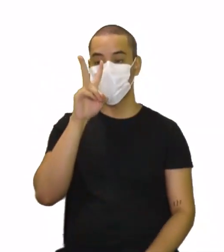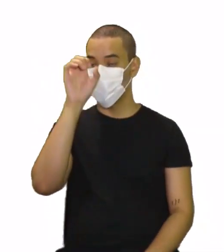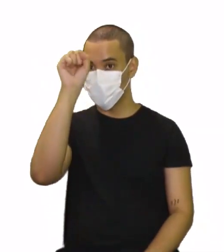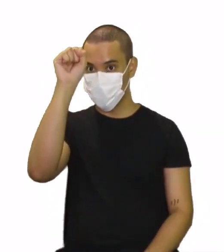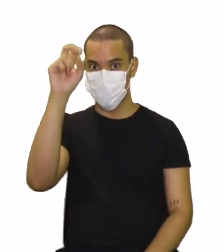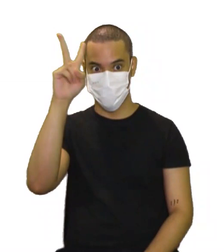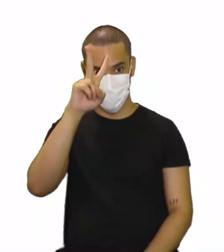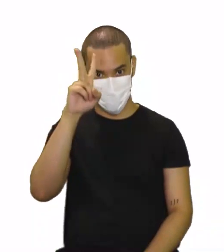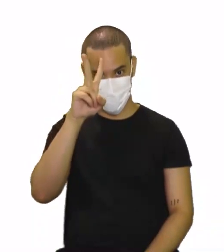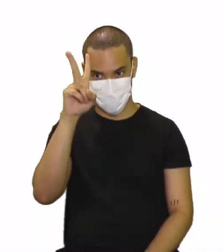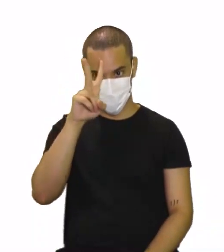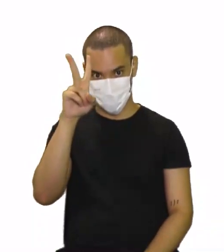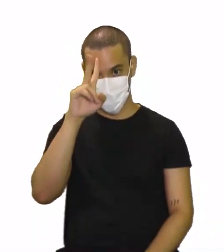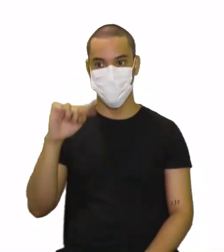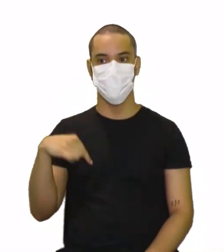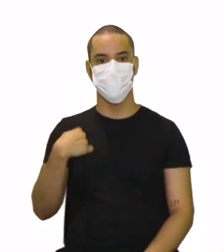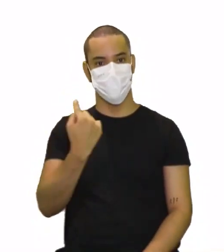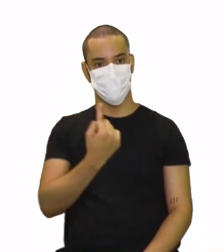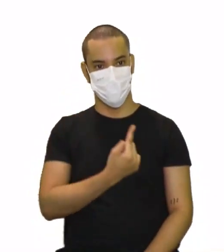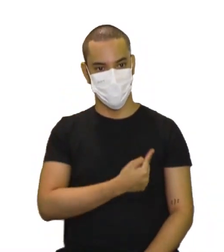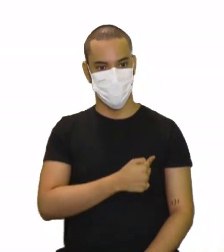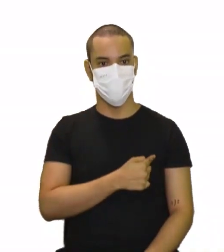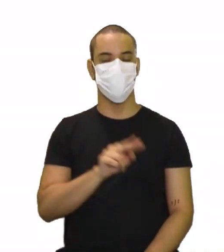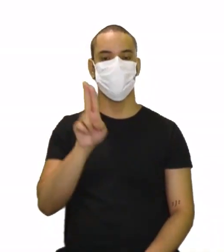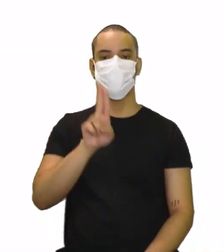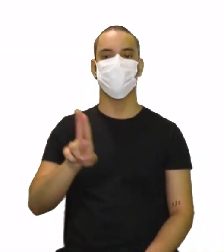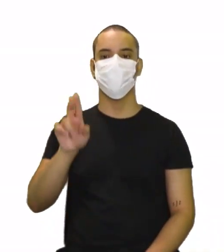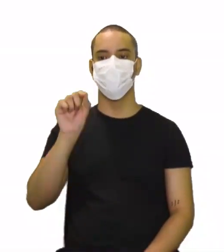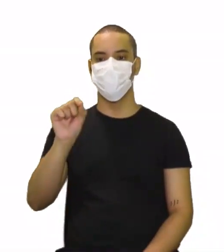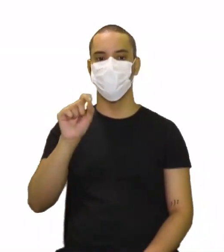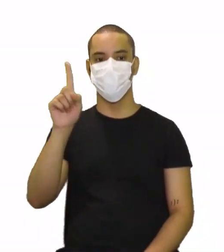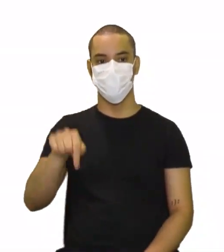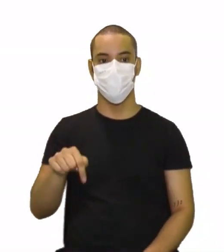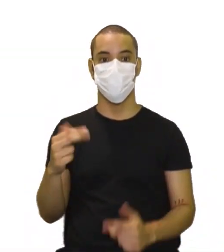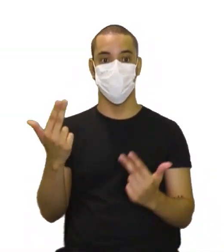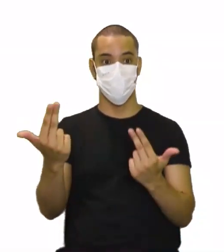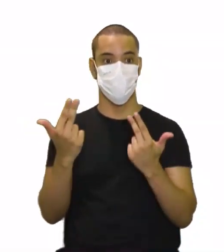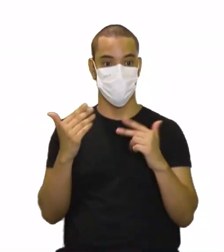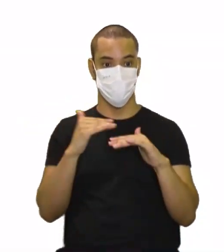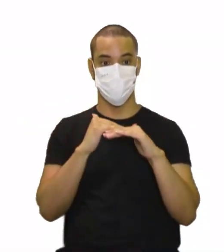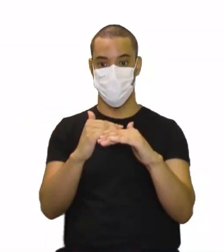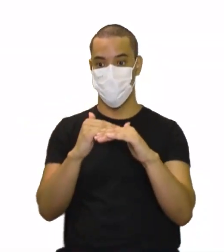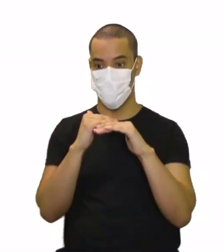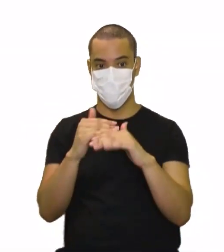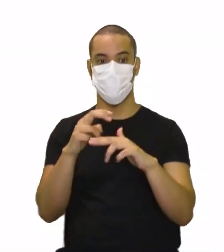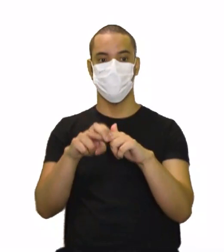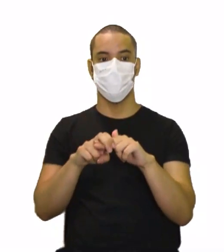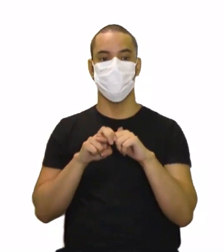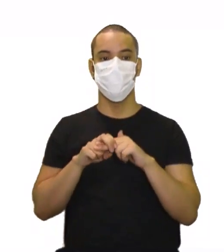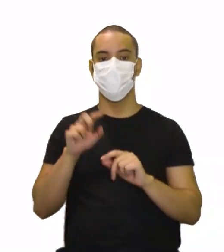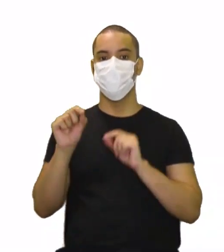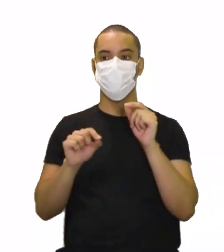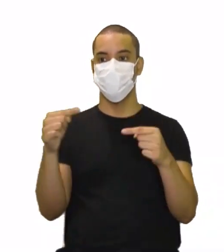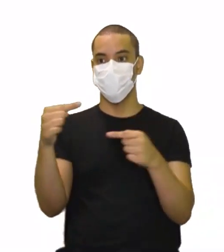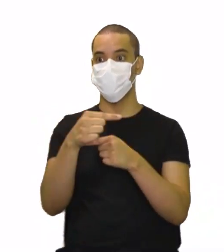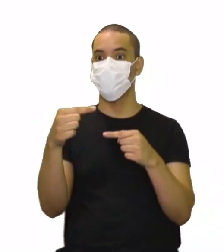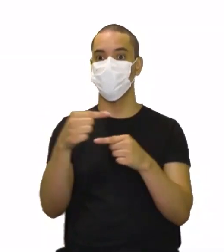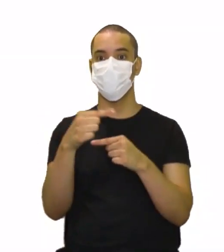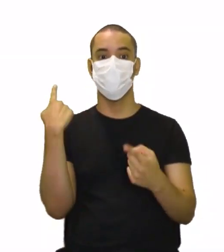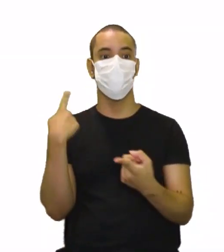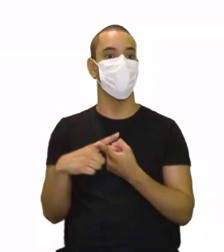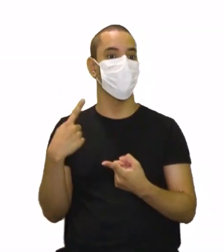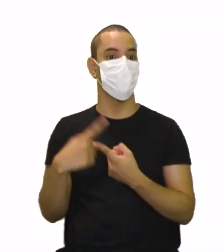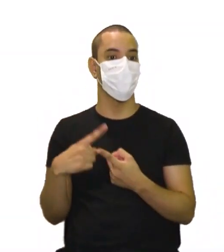esse campo magnético, nós estamos considerando o quê? Ele é uniforme. Então, se torna polarizado por causa de